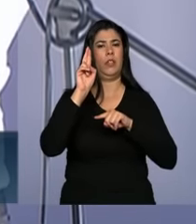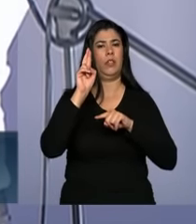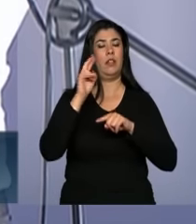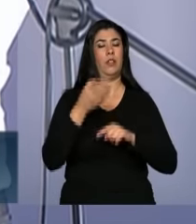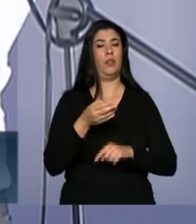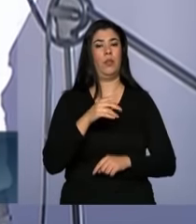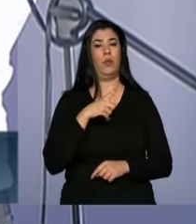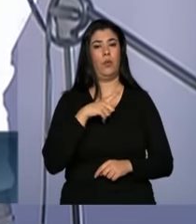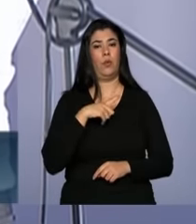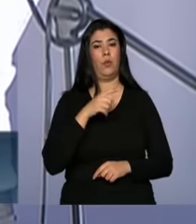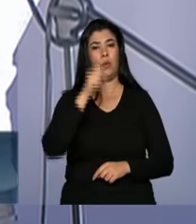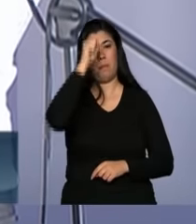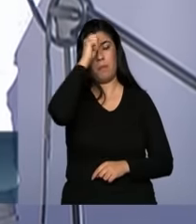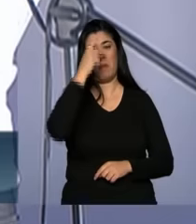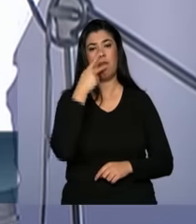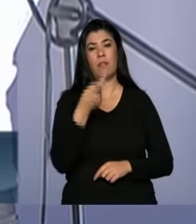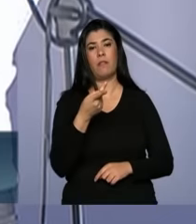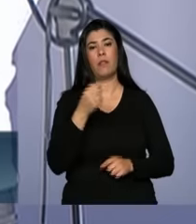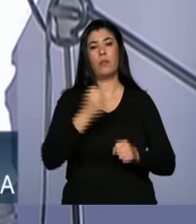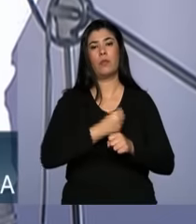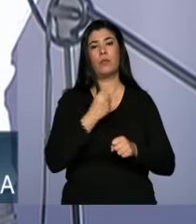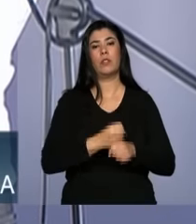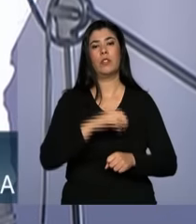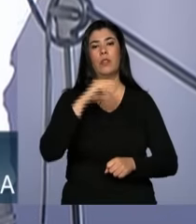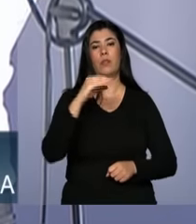creches. Você disse que já construiu quantas?